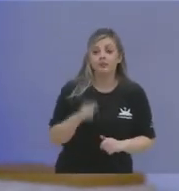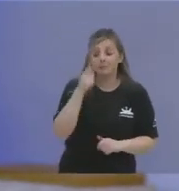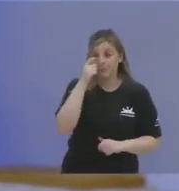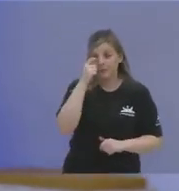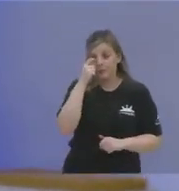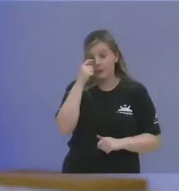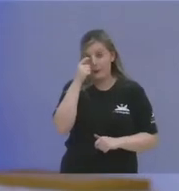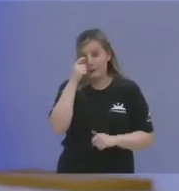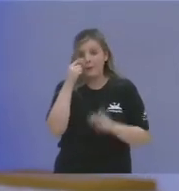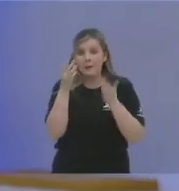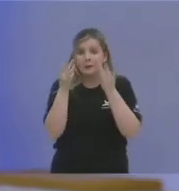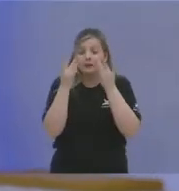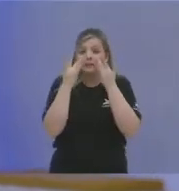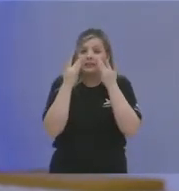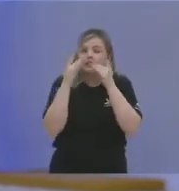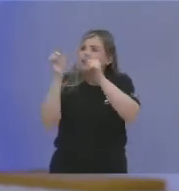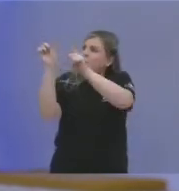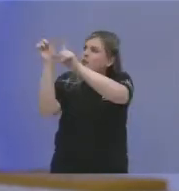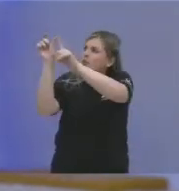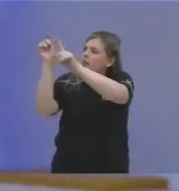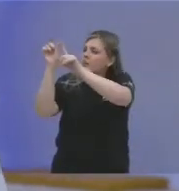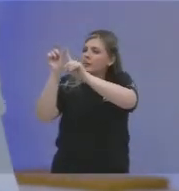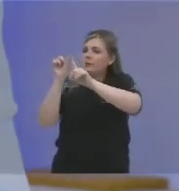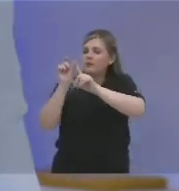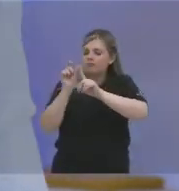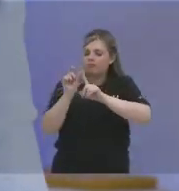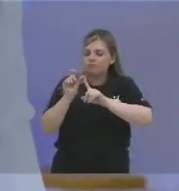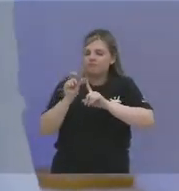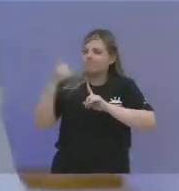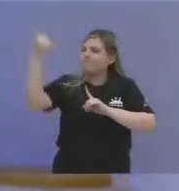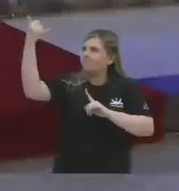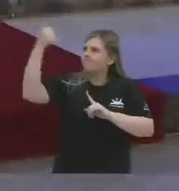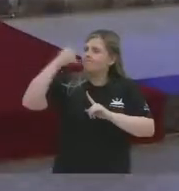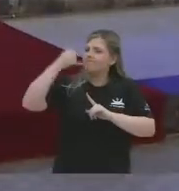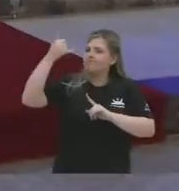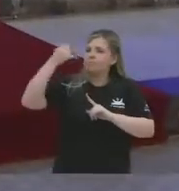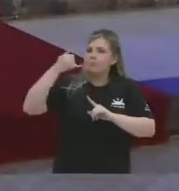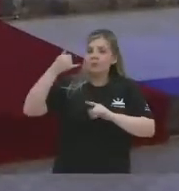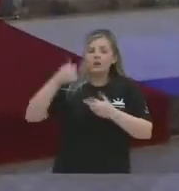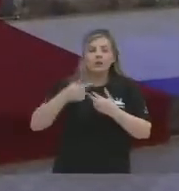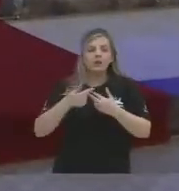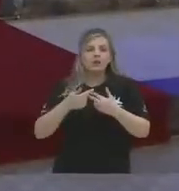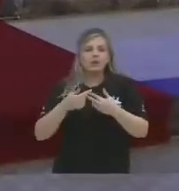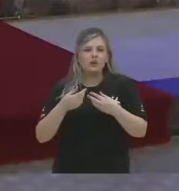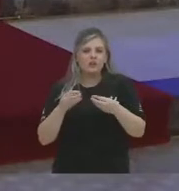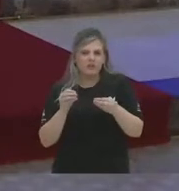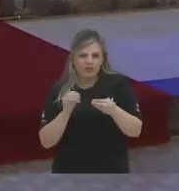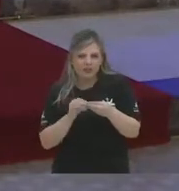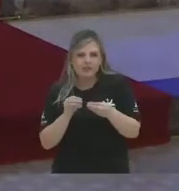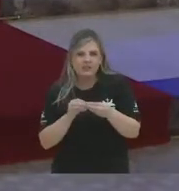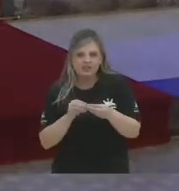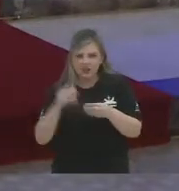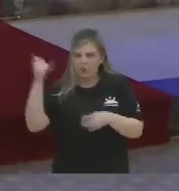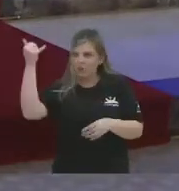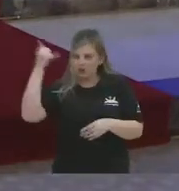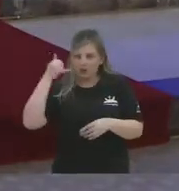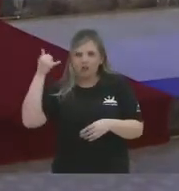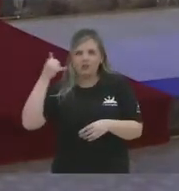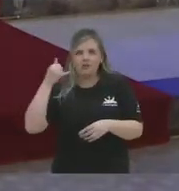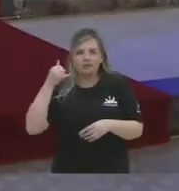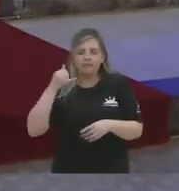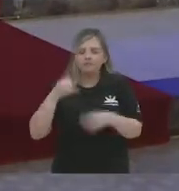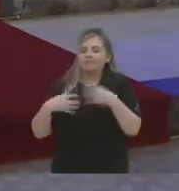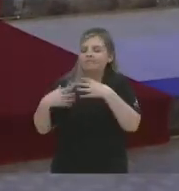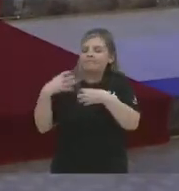Ouvir tua palavra e praticar o que ela diz, deixar-me seduzir